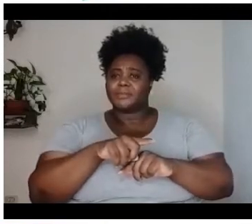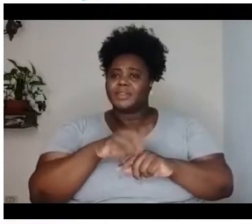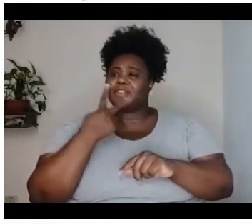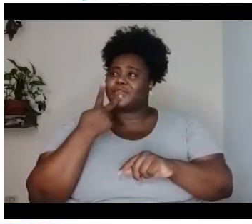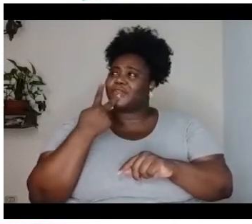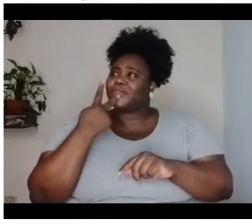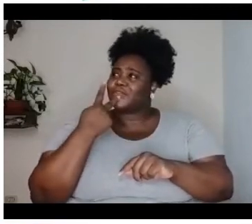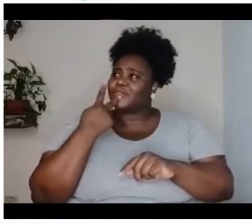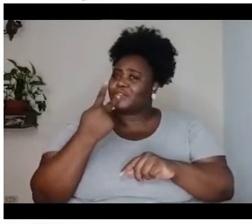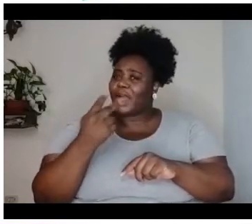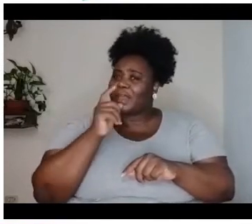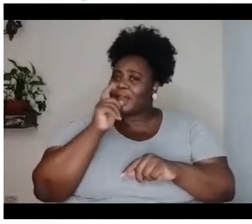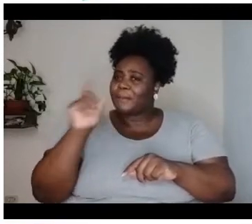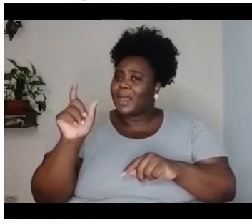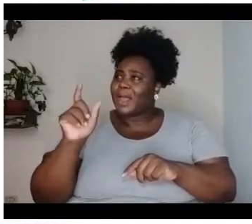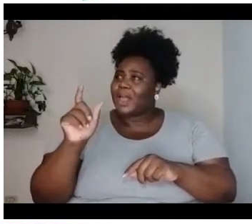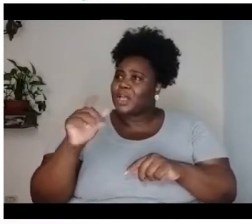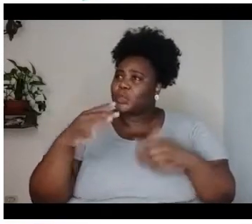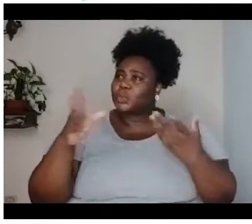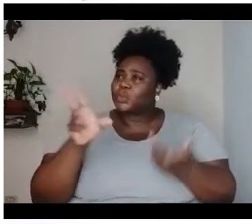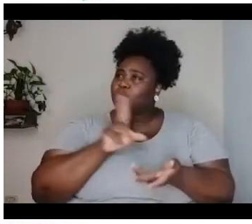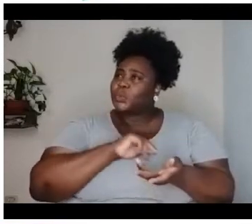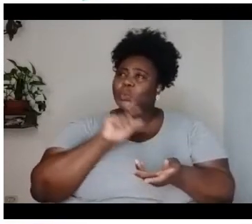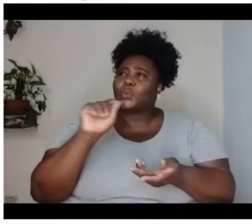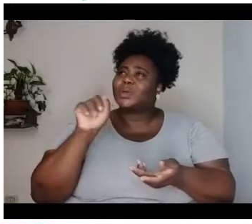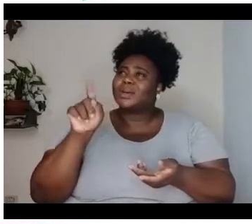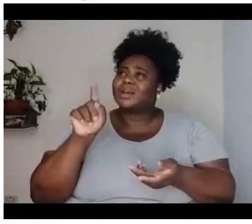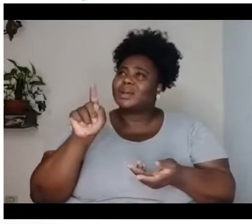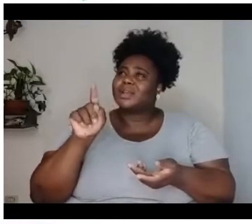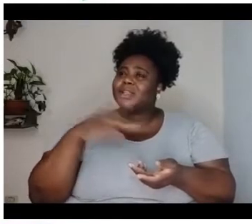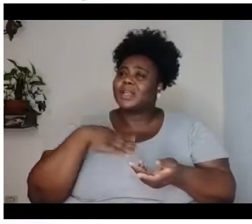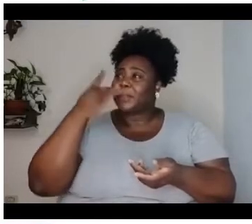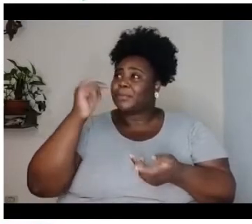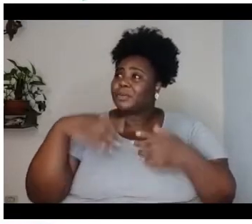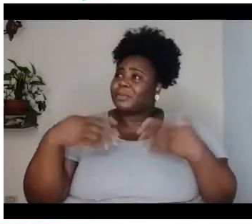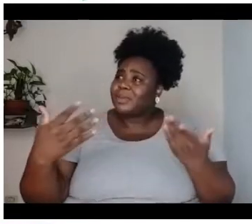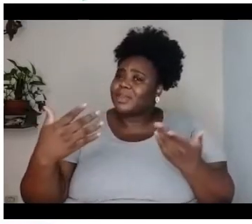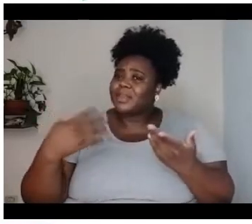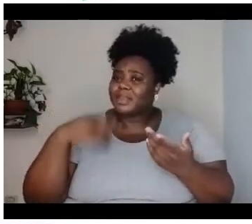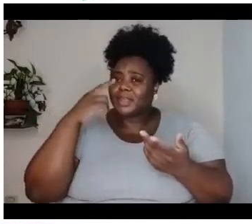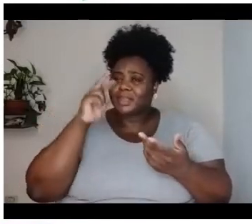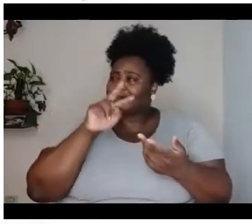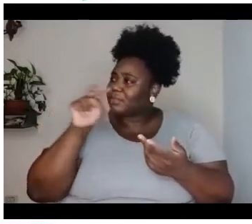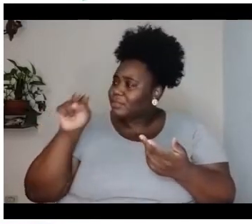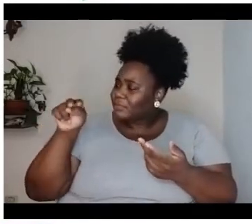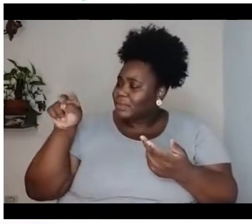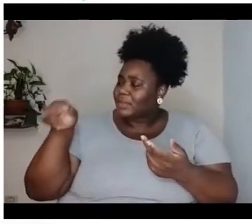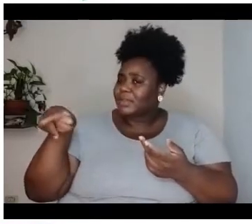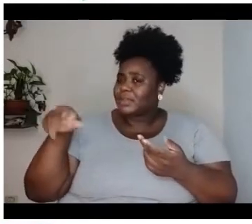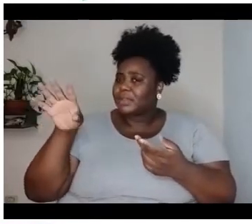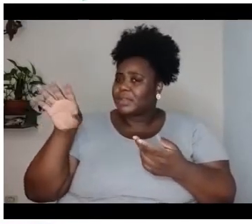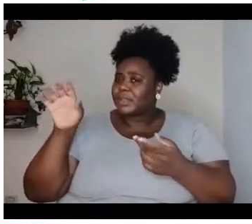como dissesse assim, caraca, o que é isso, assim? E aquilo me chamou a atenção e eu só virei assim, o celular para ele e peguei